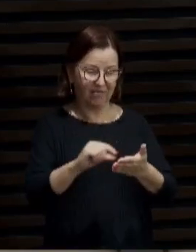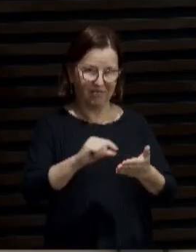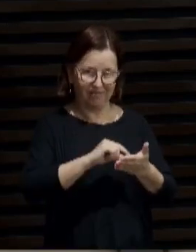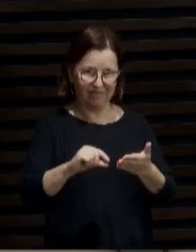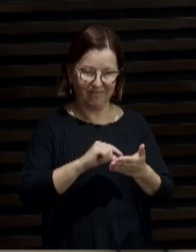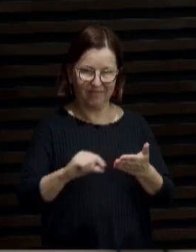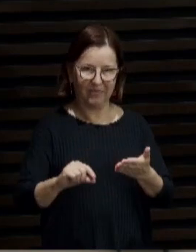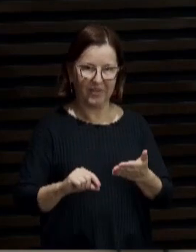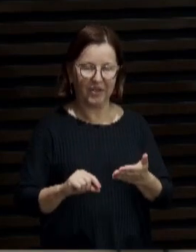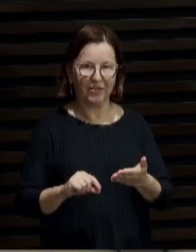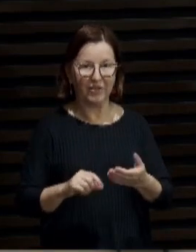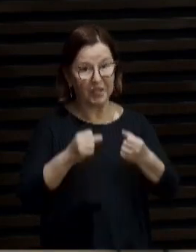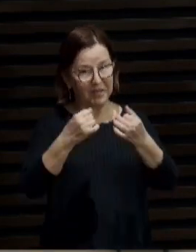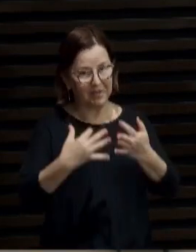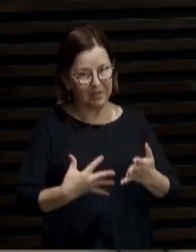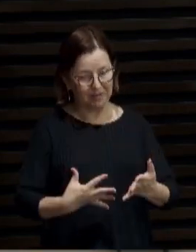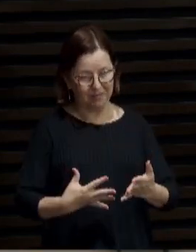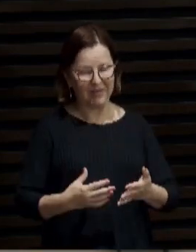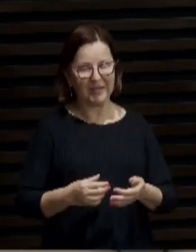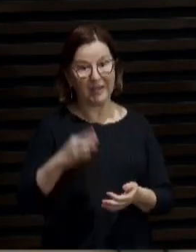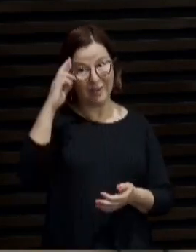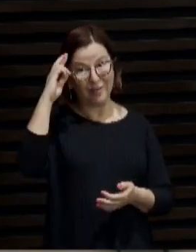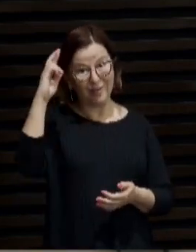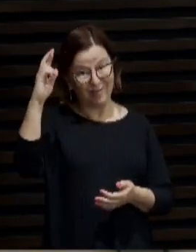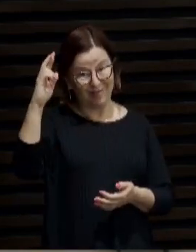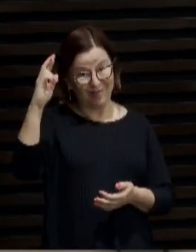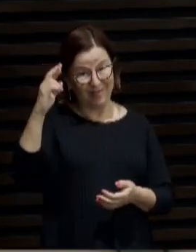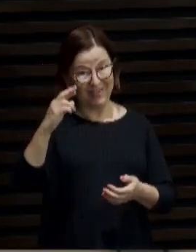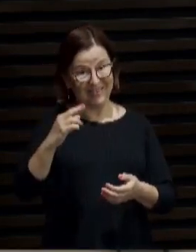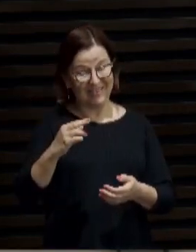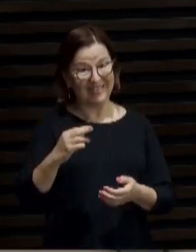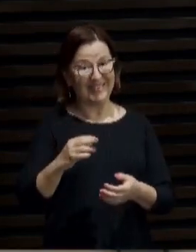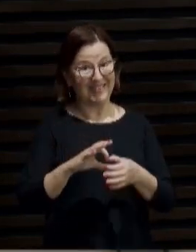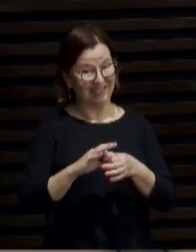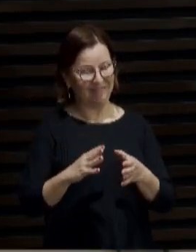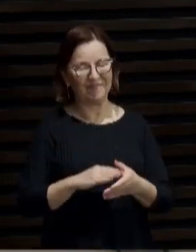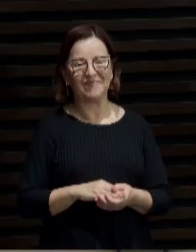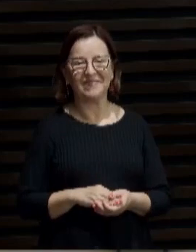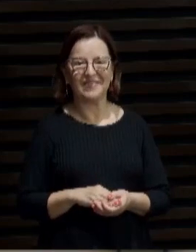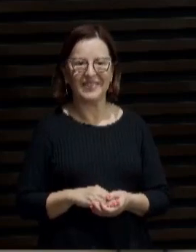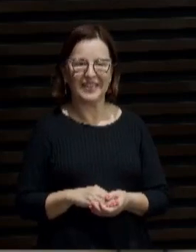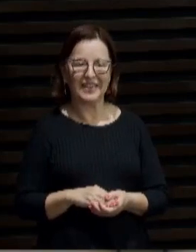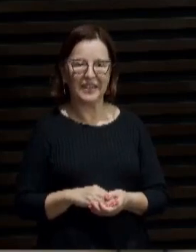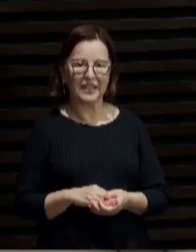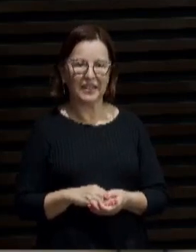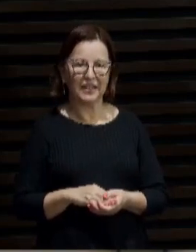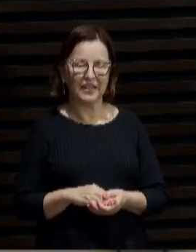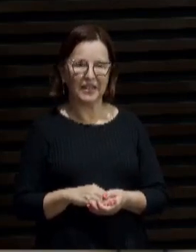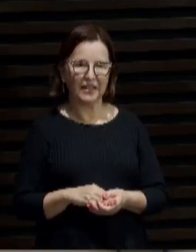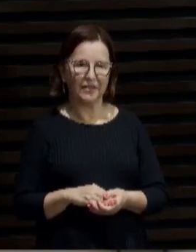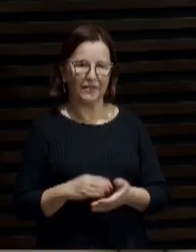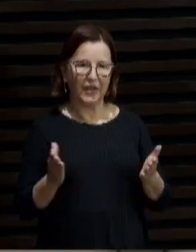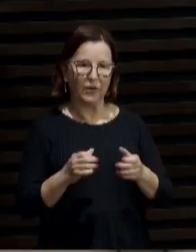e fazer as considerações que o Senhor nos permitir, né? Então, primeiramente, Apocalipse 2:12. Vamos ler todos com